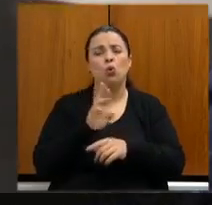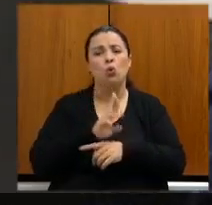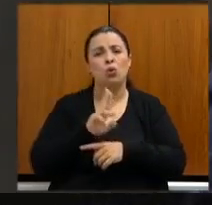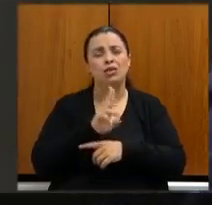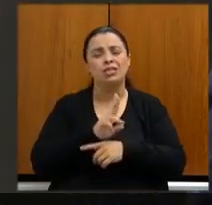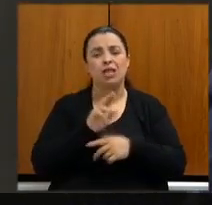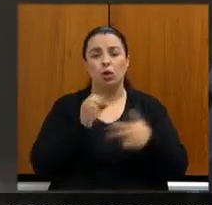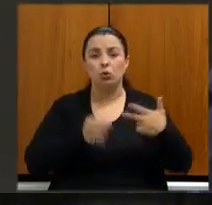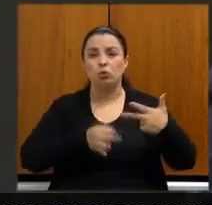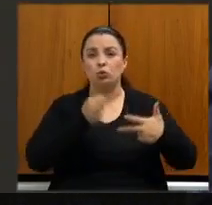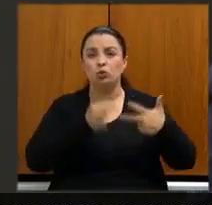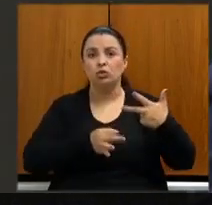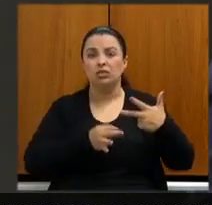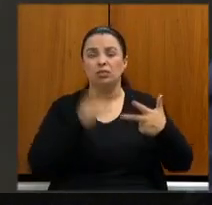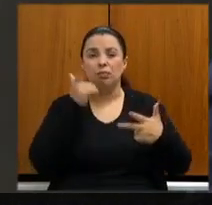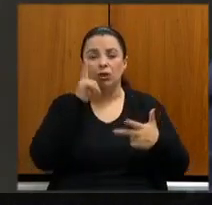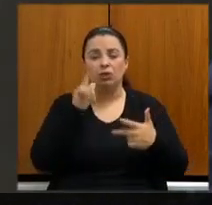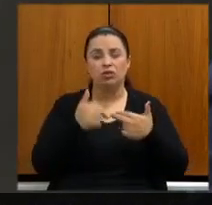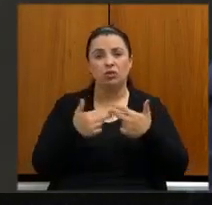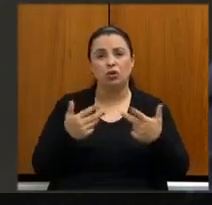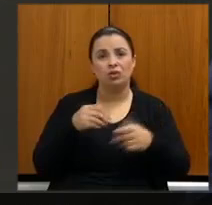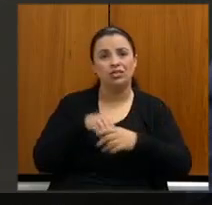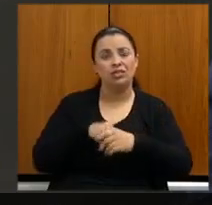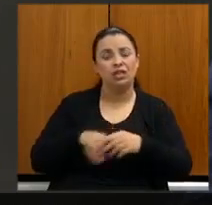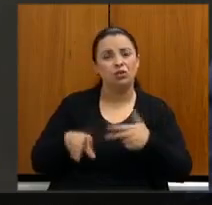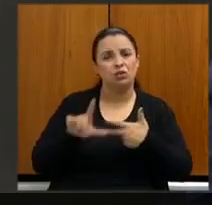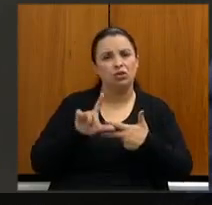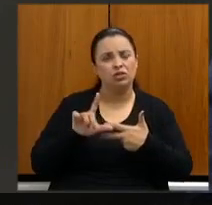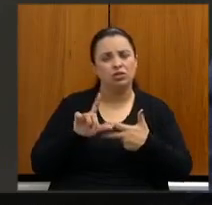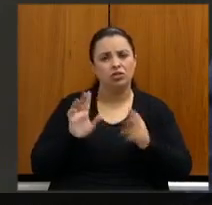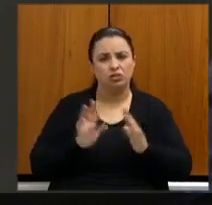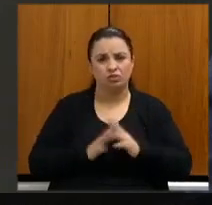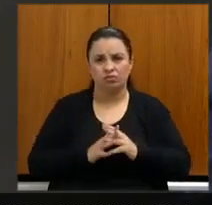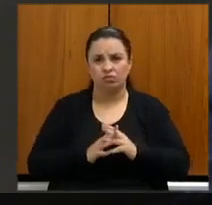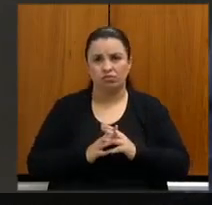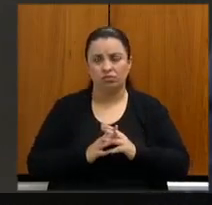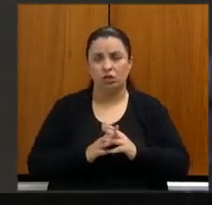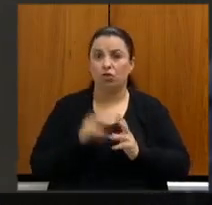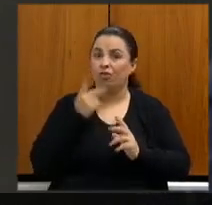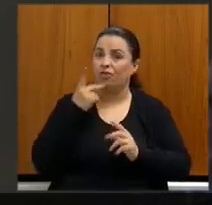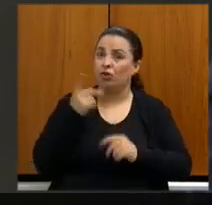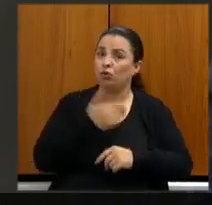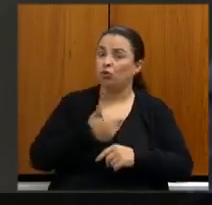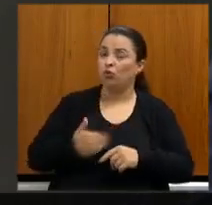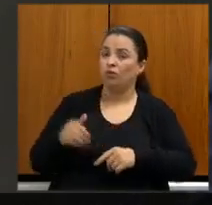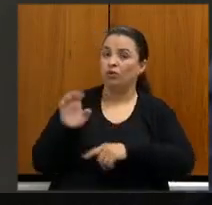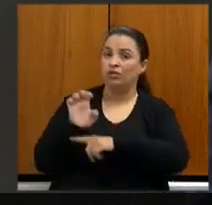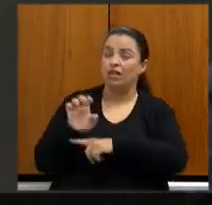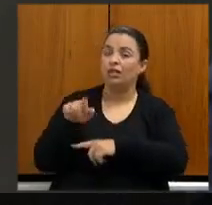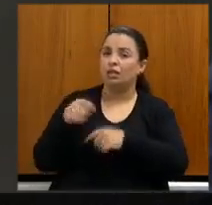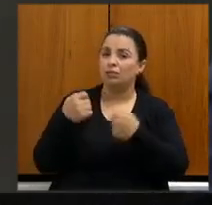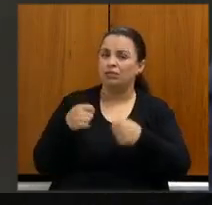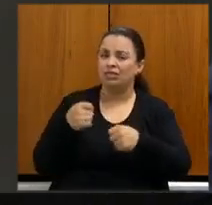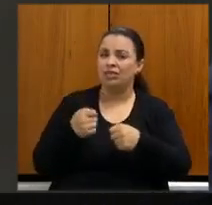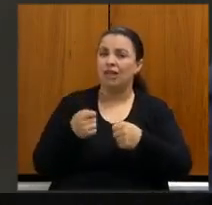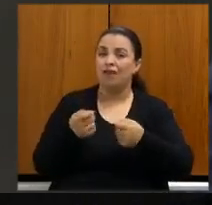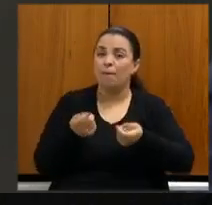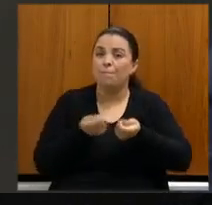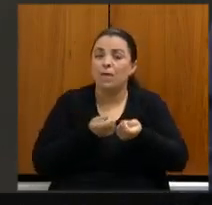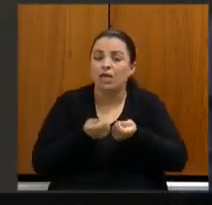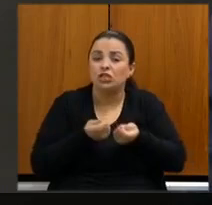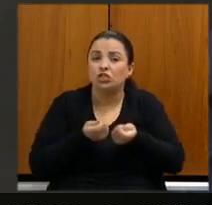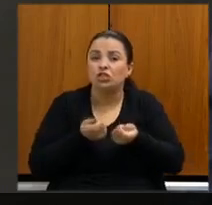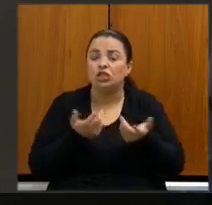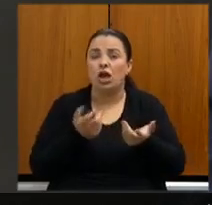que deveria é um comportamento no geral da mediação ou da busca de entendimentos